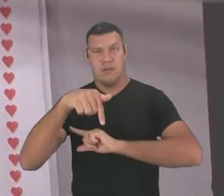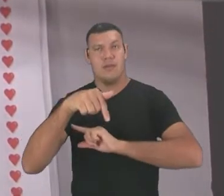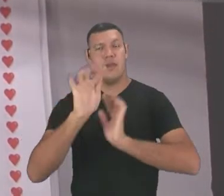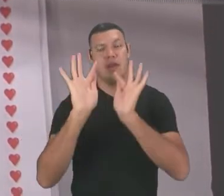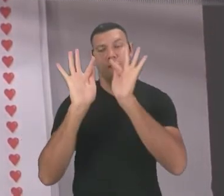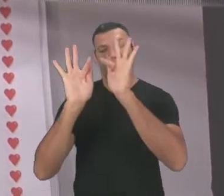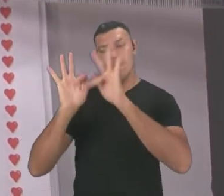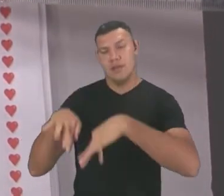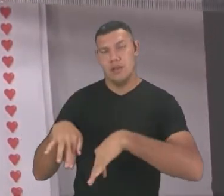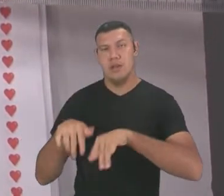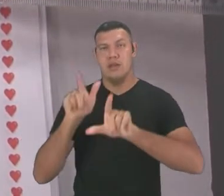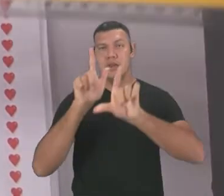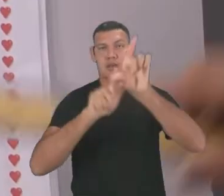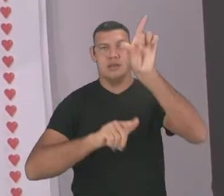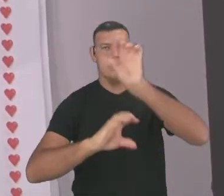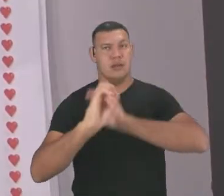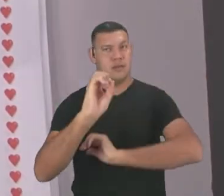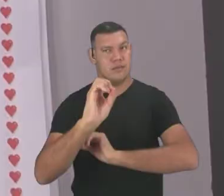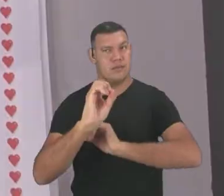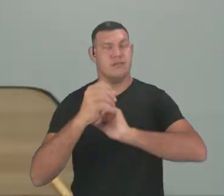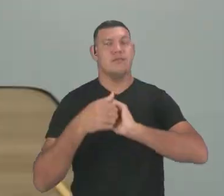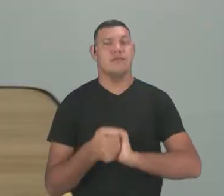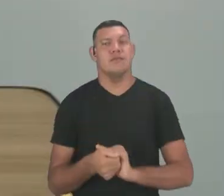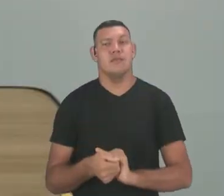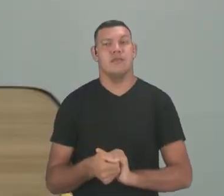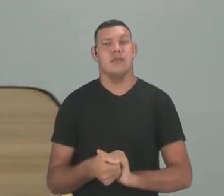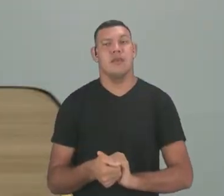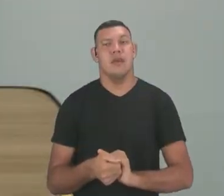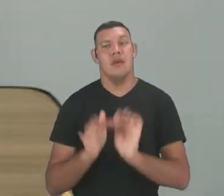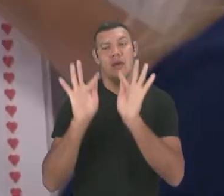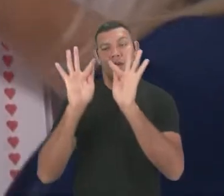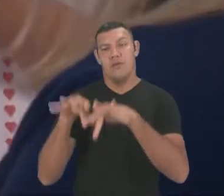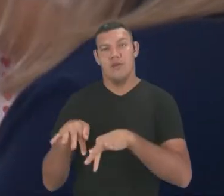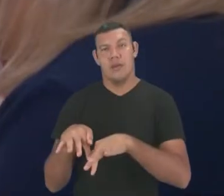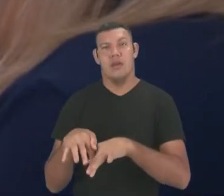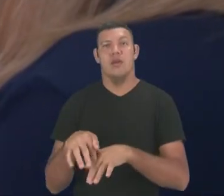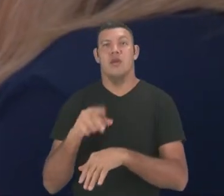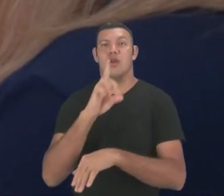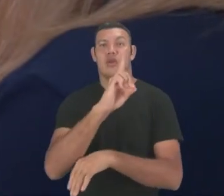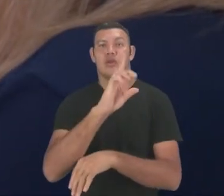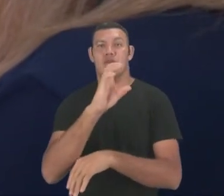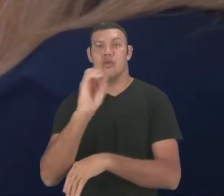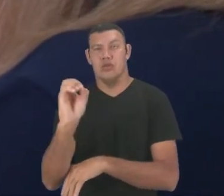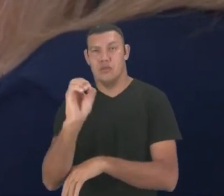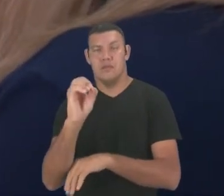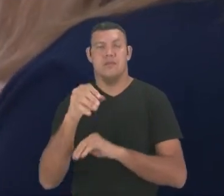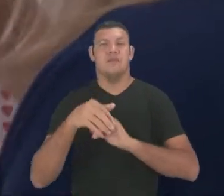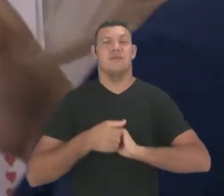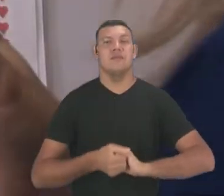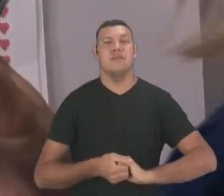termina na letra o som final do quando